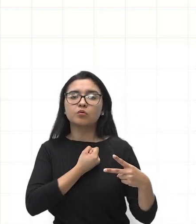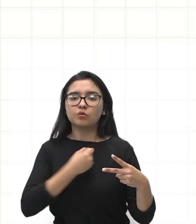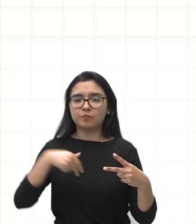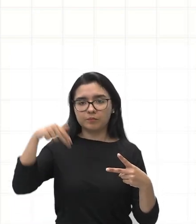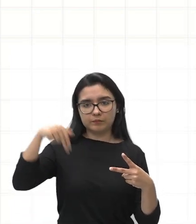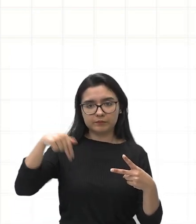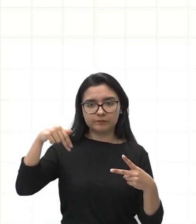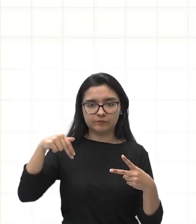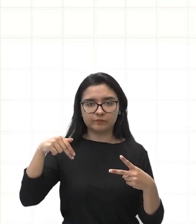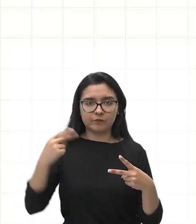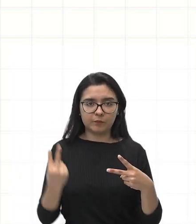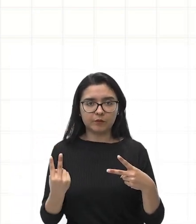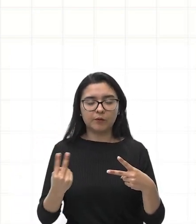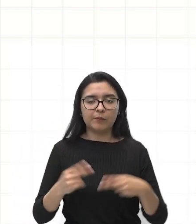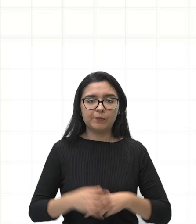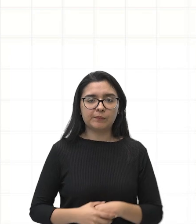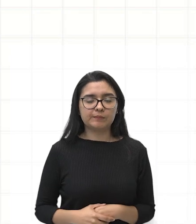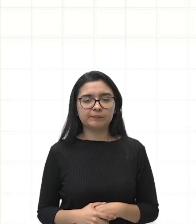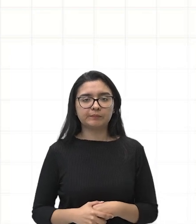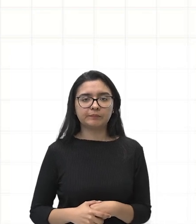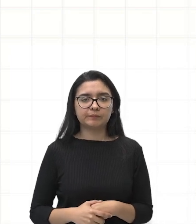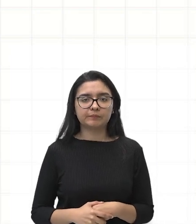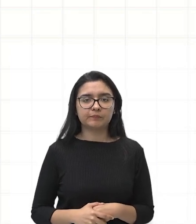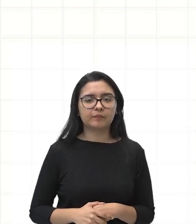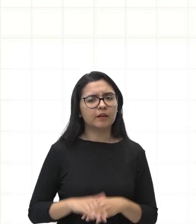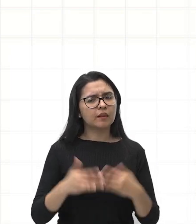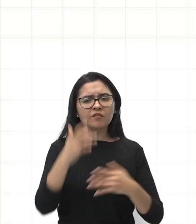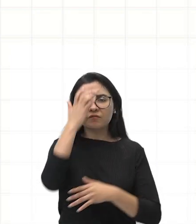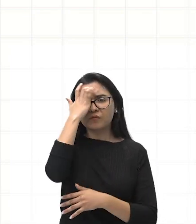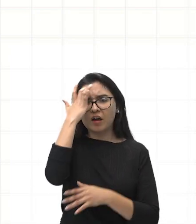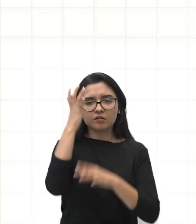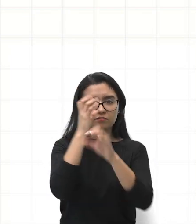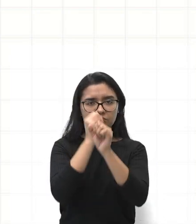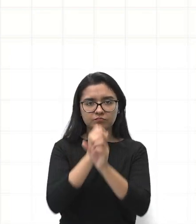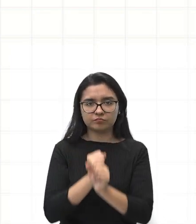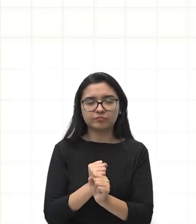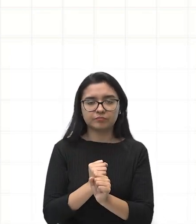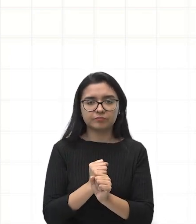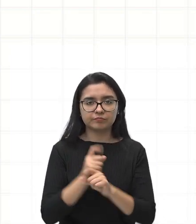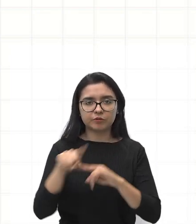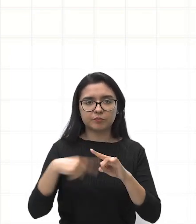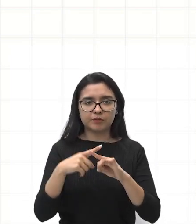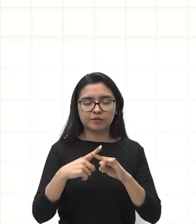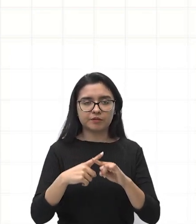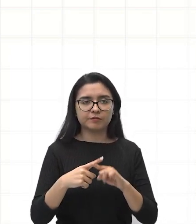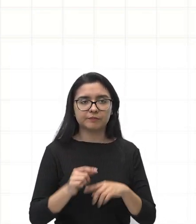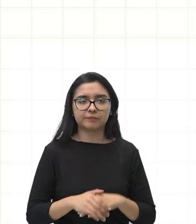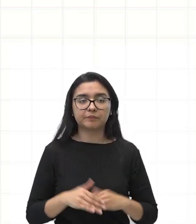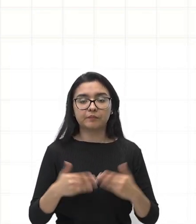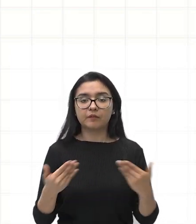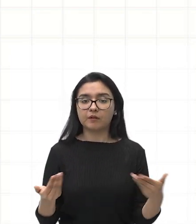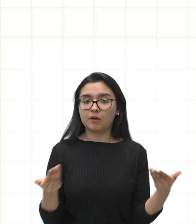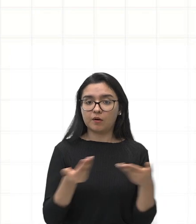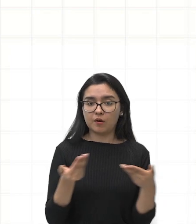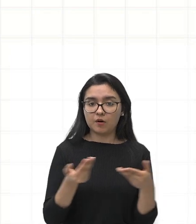número escrito no um número natural. Aí, pessoal, bem tranquilo essa multiplicação. Olha só, você vai pegar o